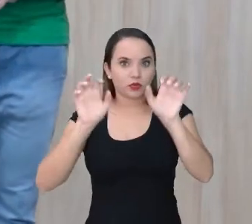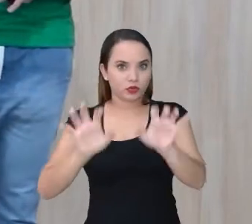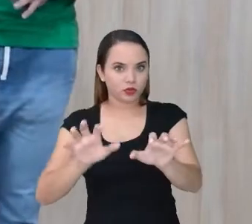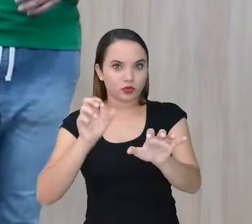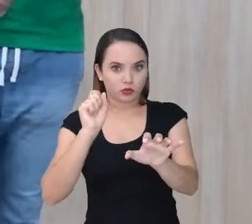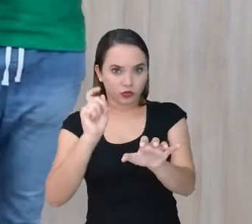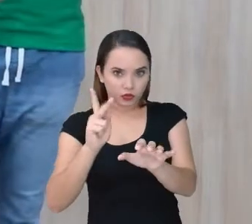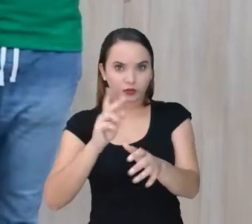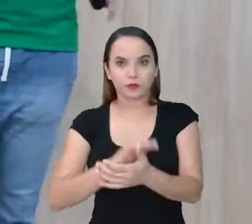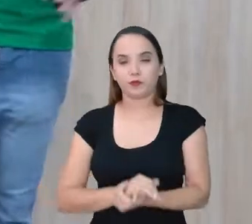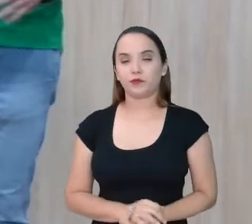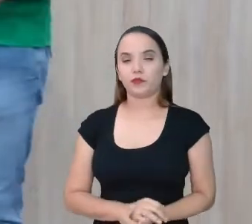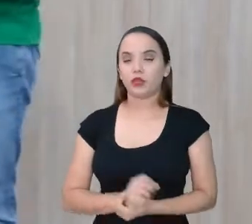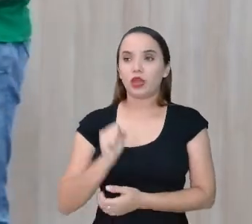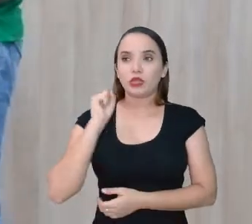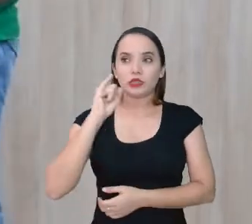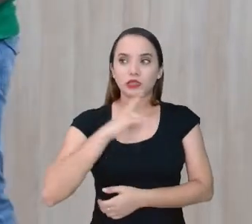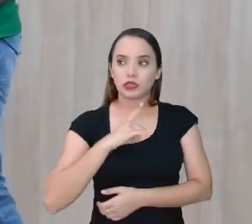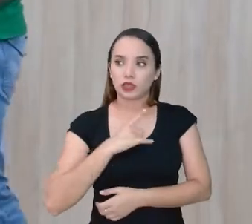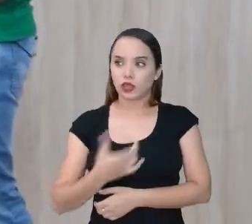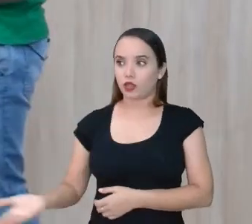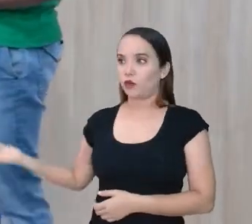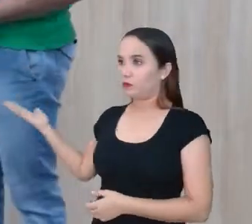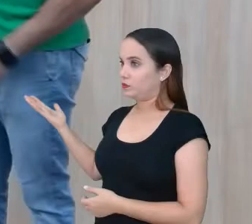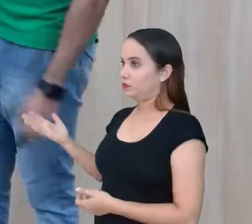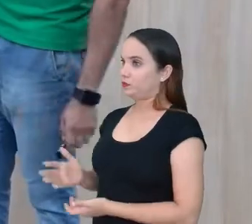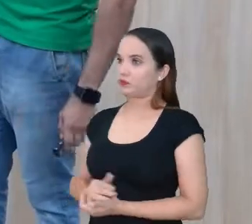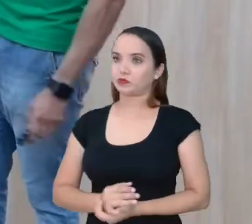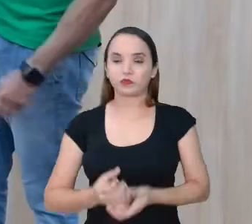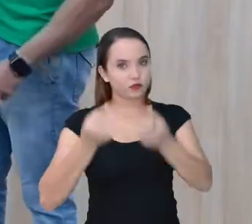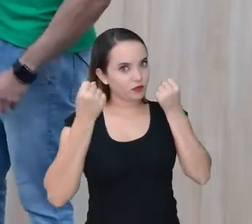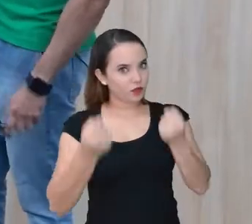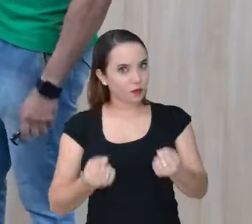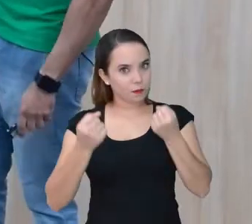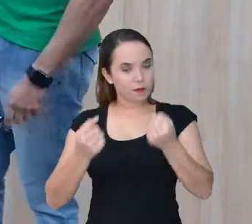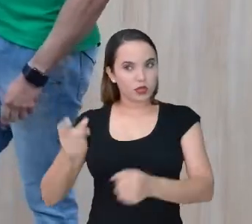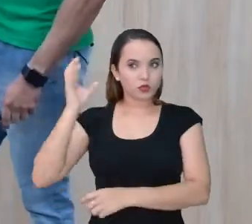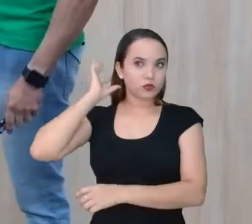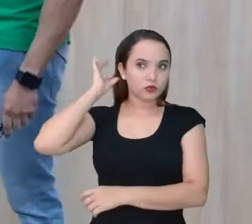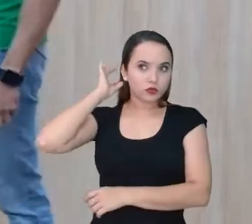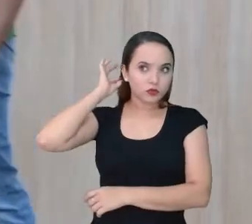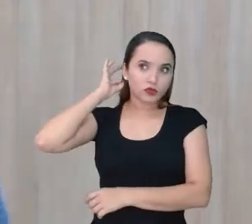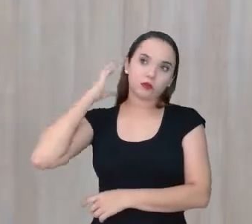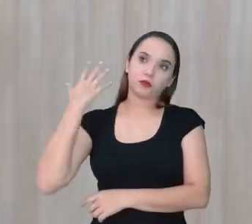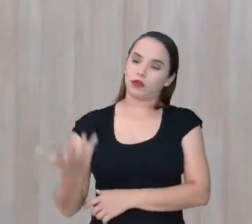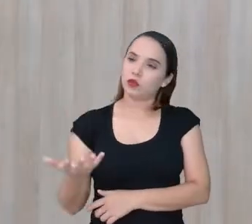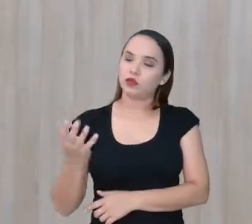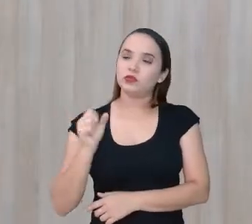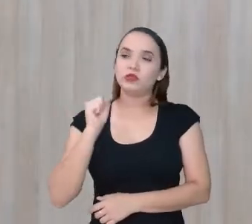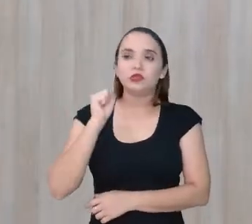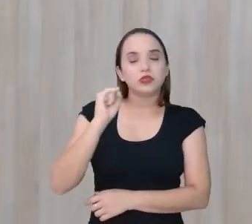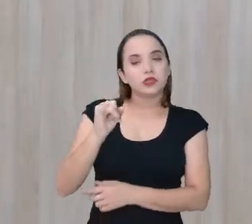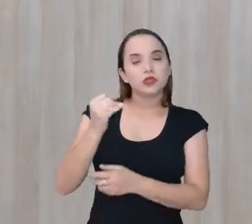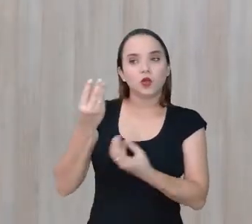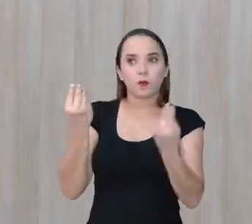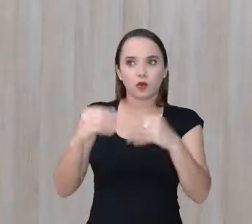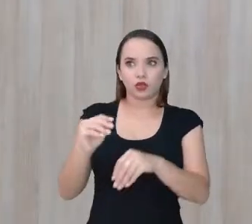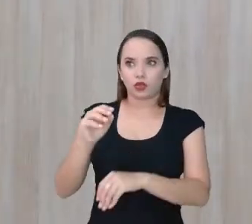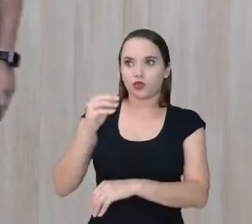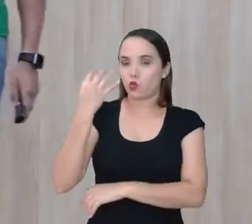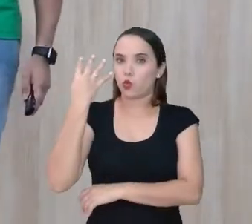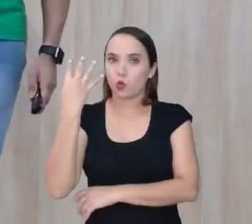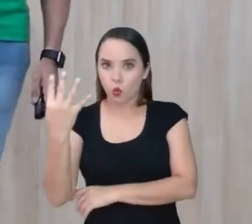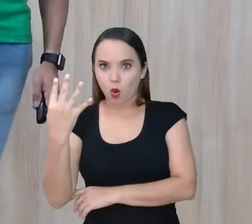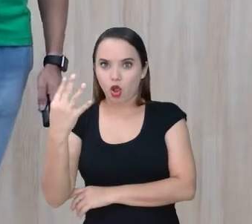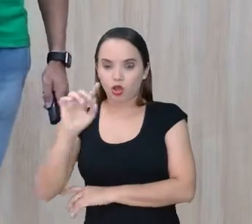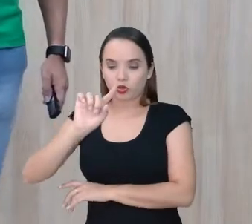pequenos, tá? Se eu tenho, por exemplo, aqui, em relação ao peso aí do fio de cabelo, se eu colocasse, por exemplo, um 4 ali do